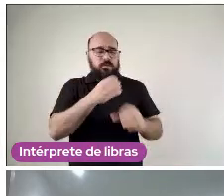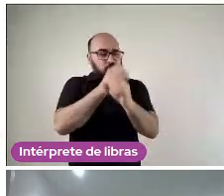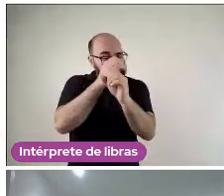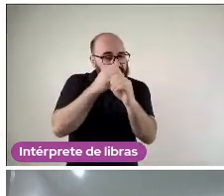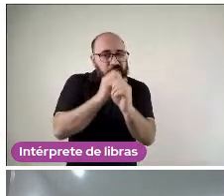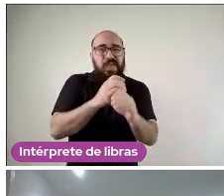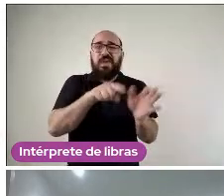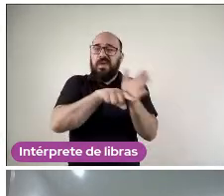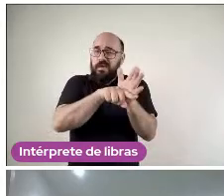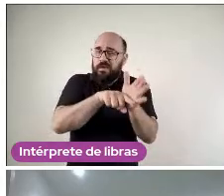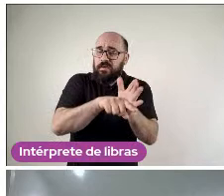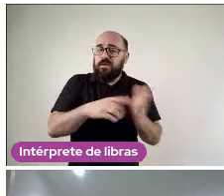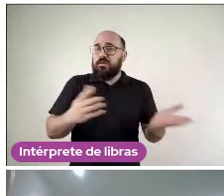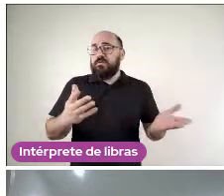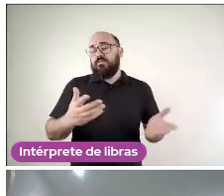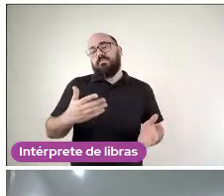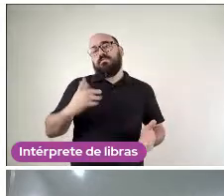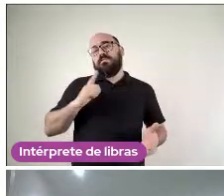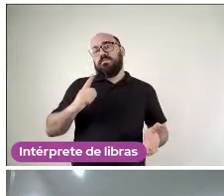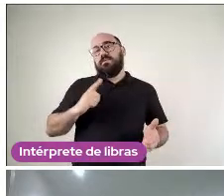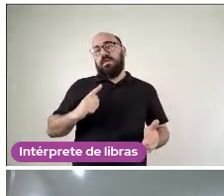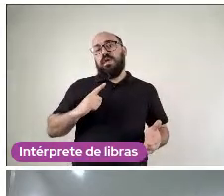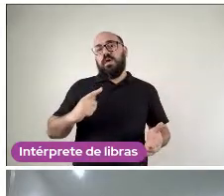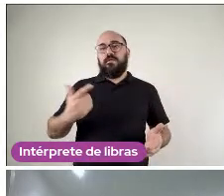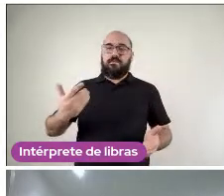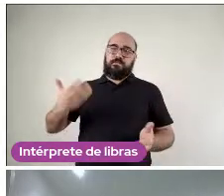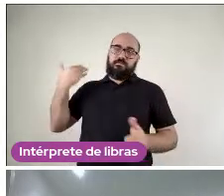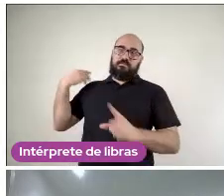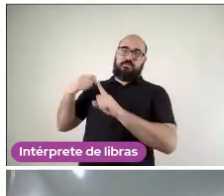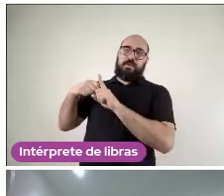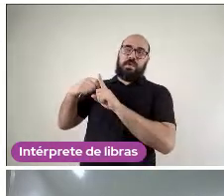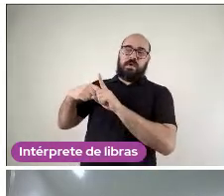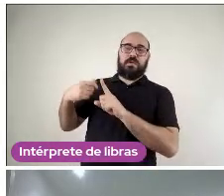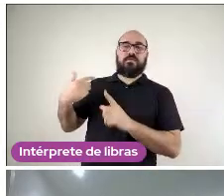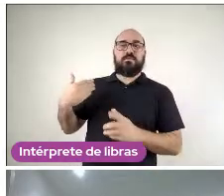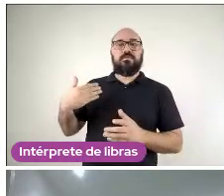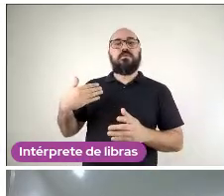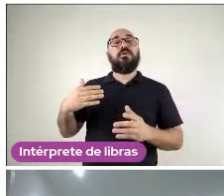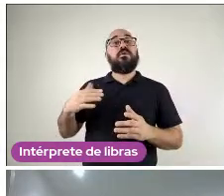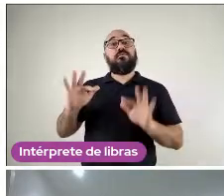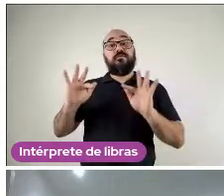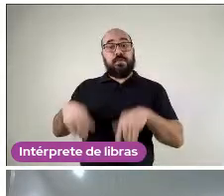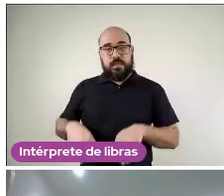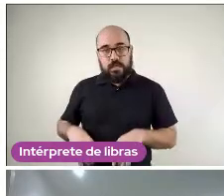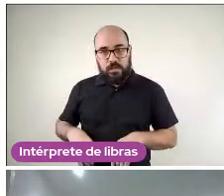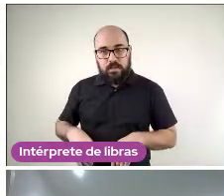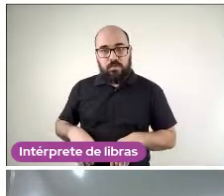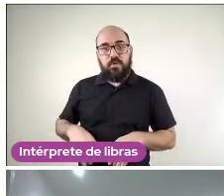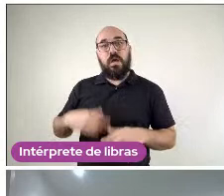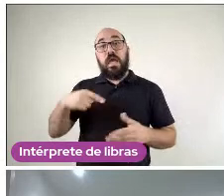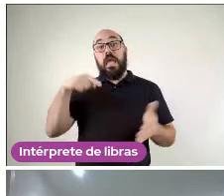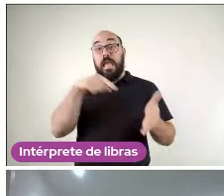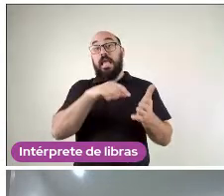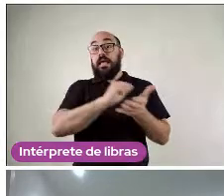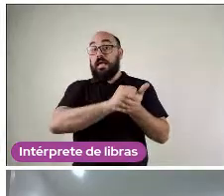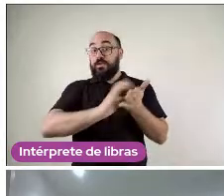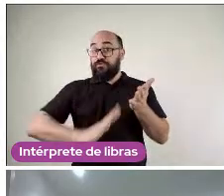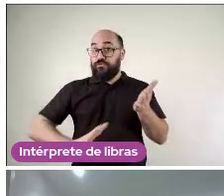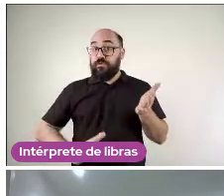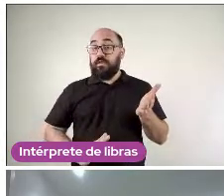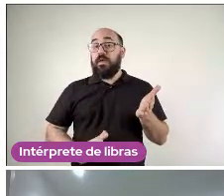eles se encerraram, né, há alguns meses atrás, e eles eram atividades justamente